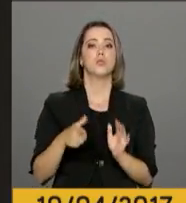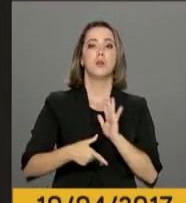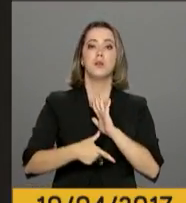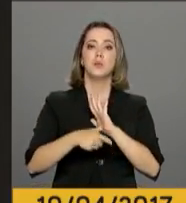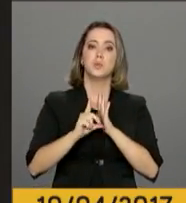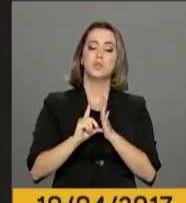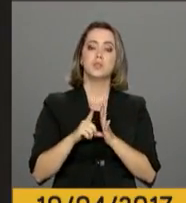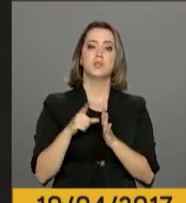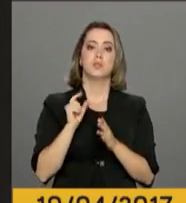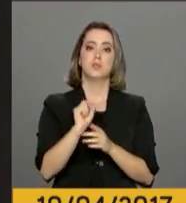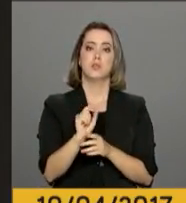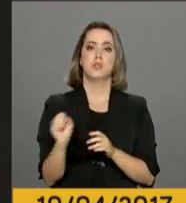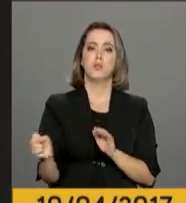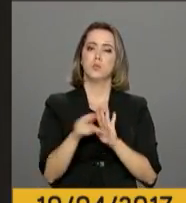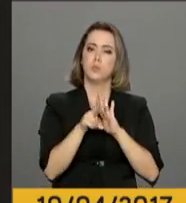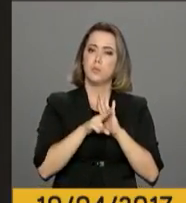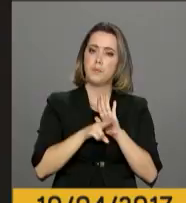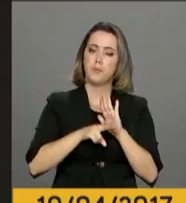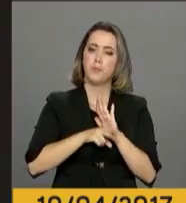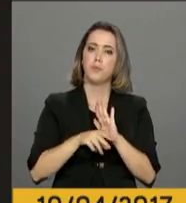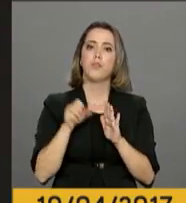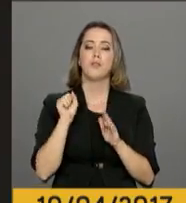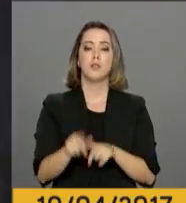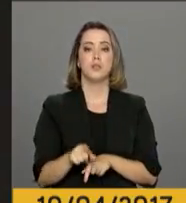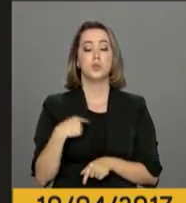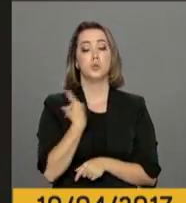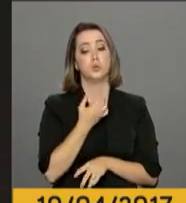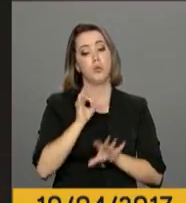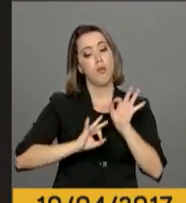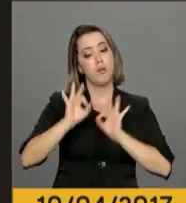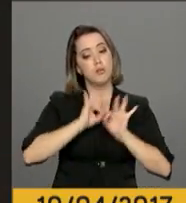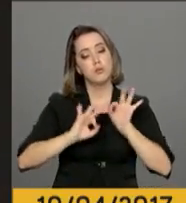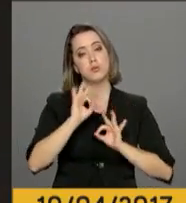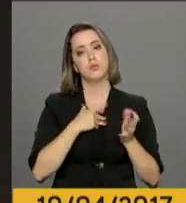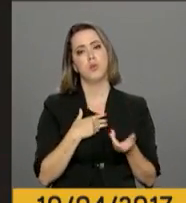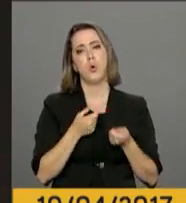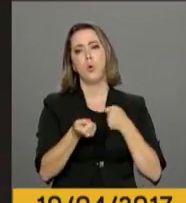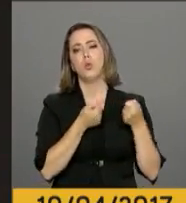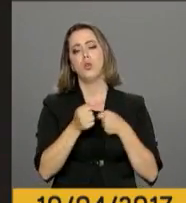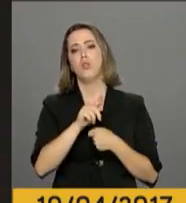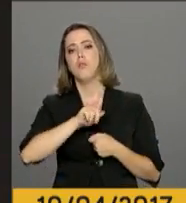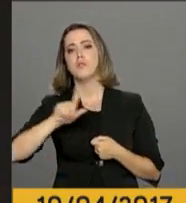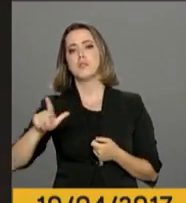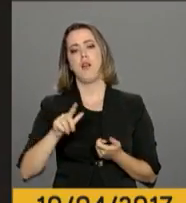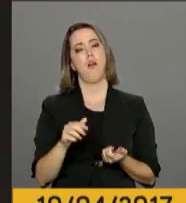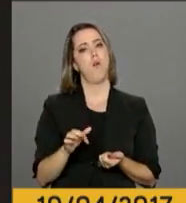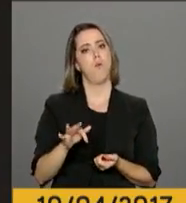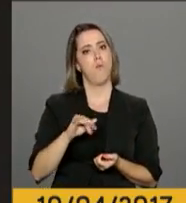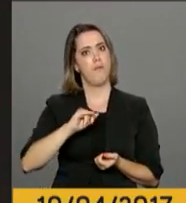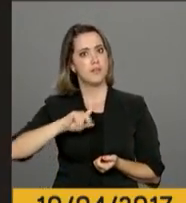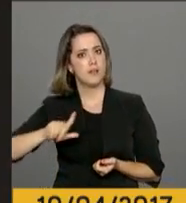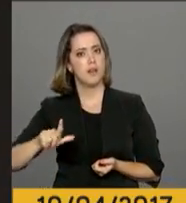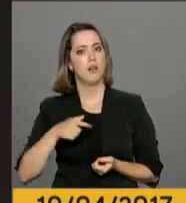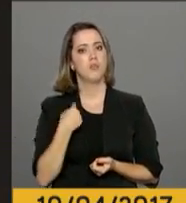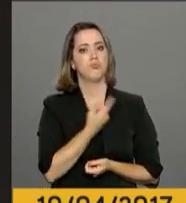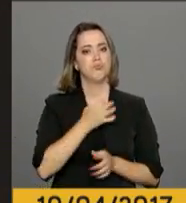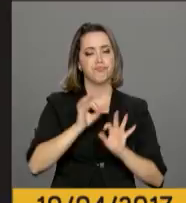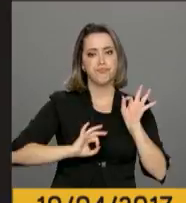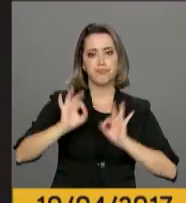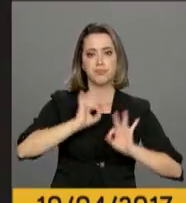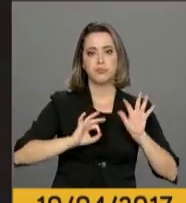algumas reformas, nós cuidamos, falei do ajuste fiscal, não é? Nós cuidamos precisamente